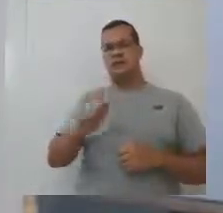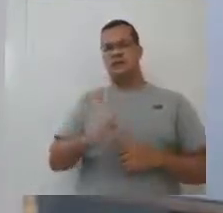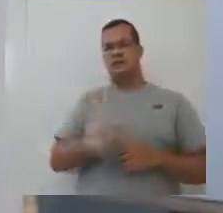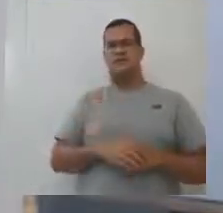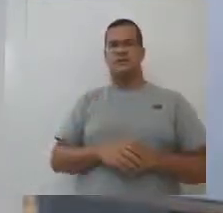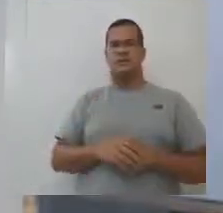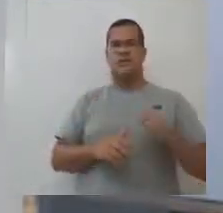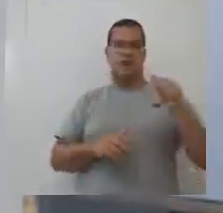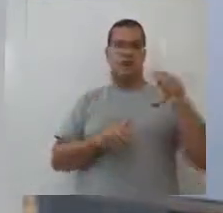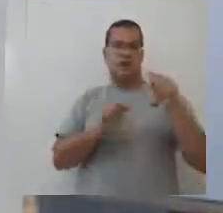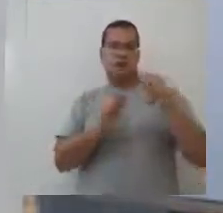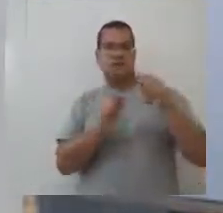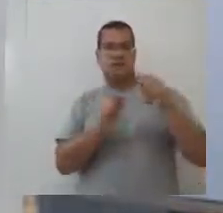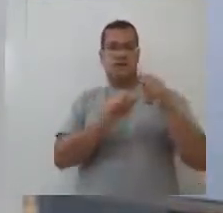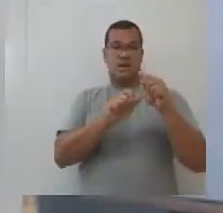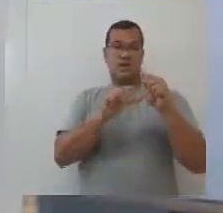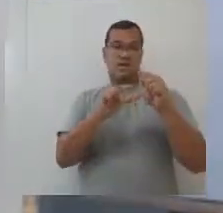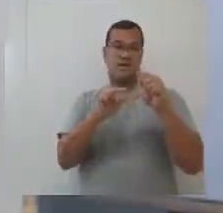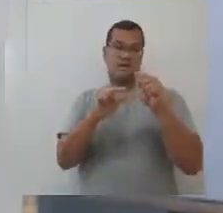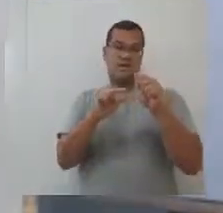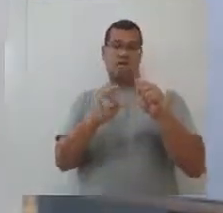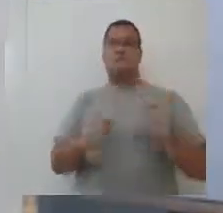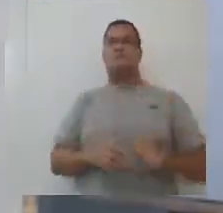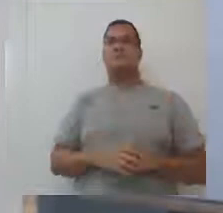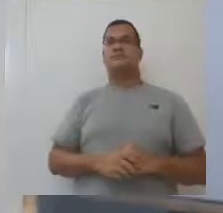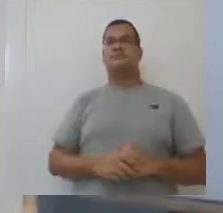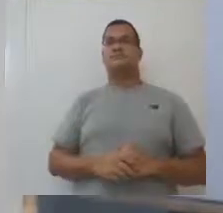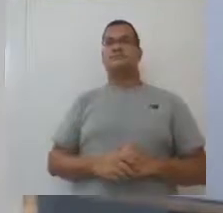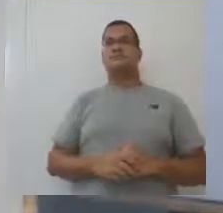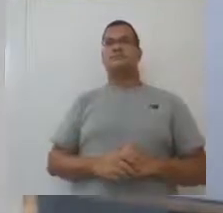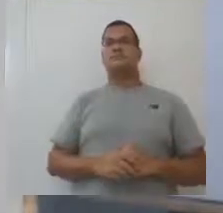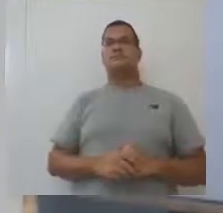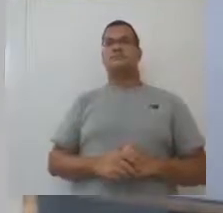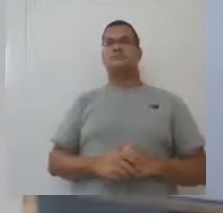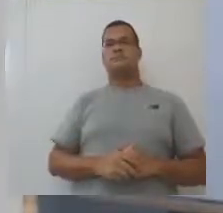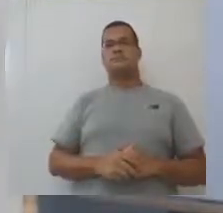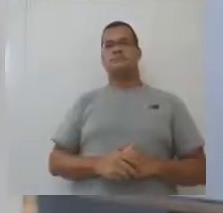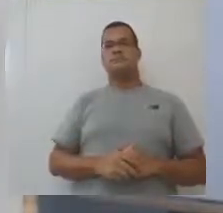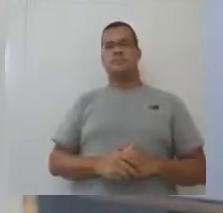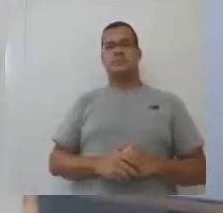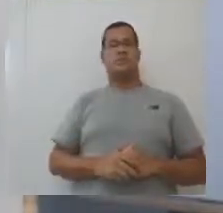é azão, azinho, genes diferentes. Ei, aqui vai ser assim, ó,